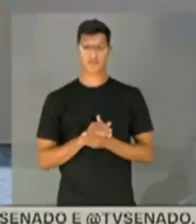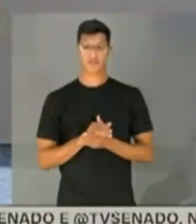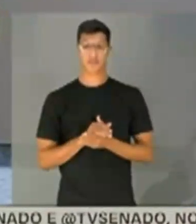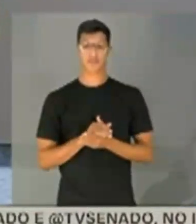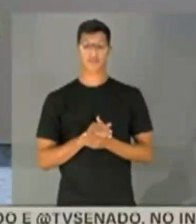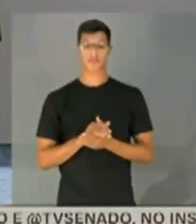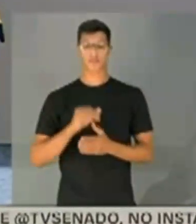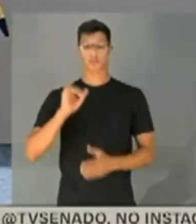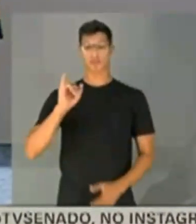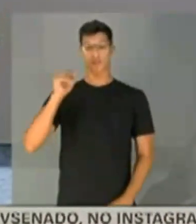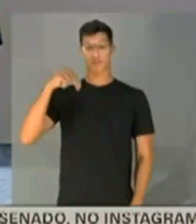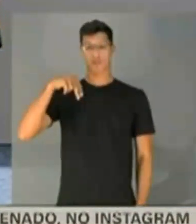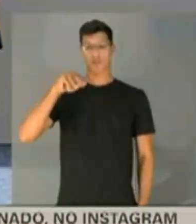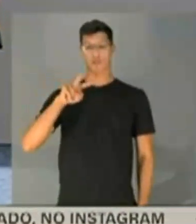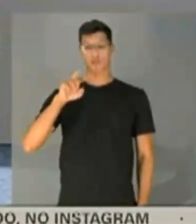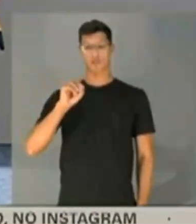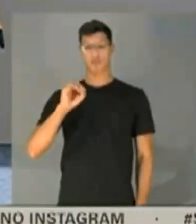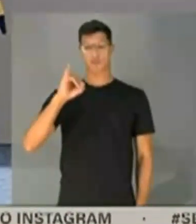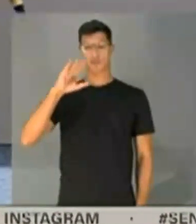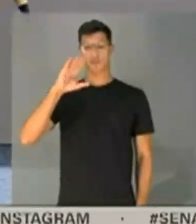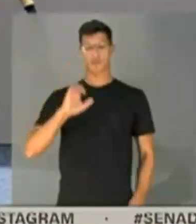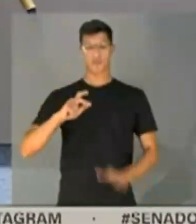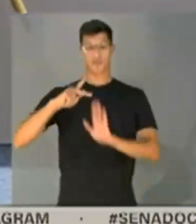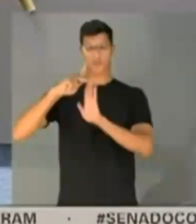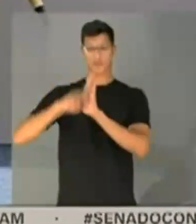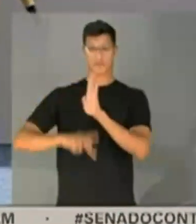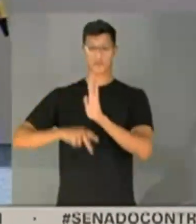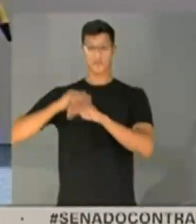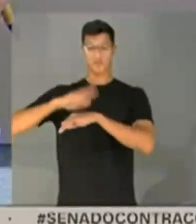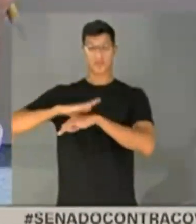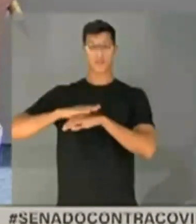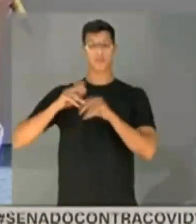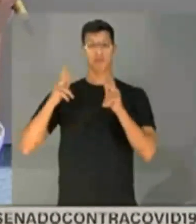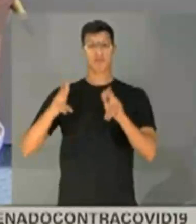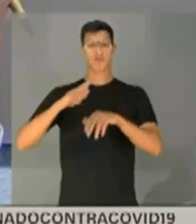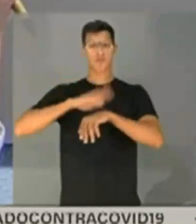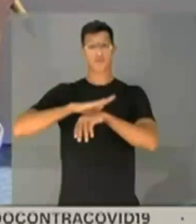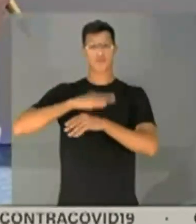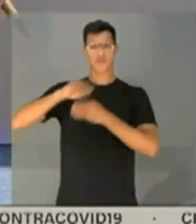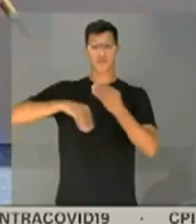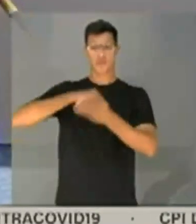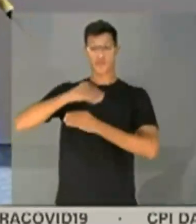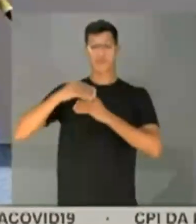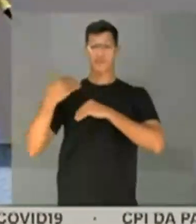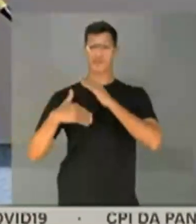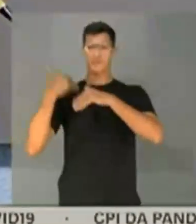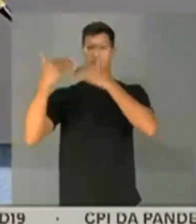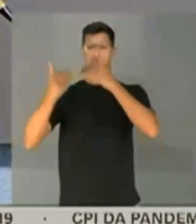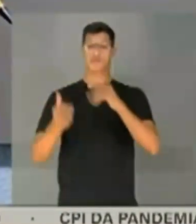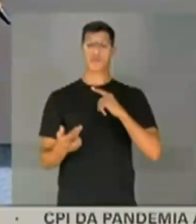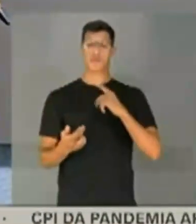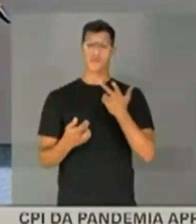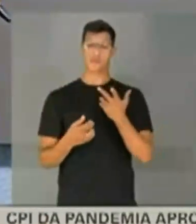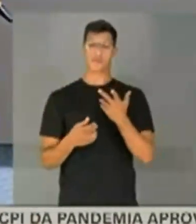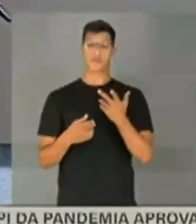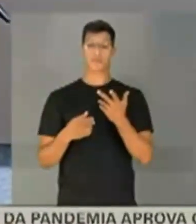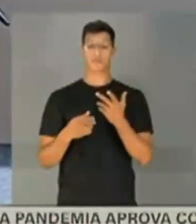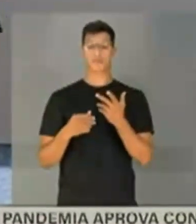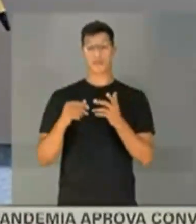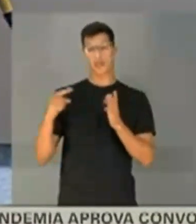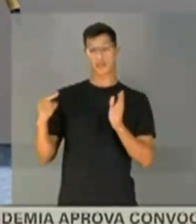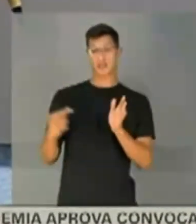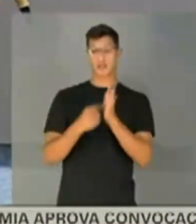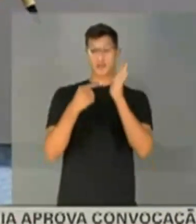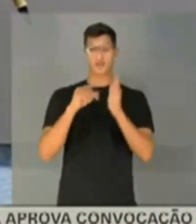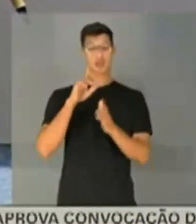Essa invoice, ela foi protocolada. Quais são os tempos e movimentos desse processo? Essa